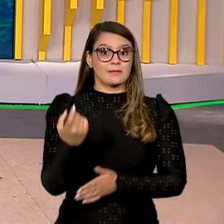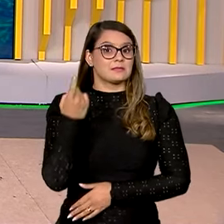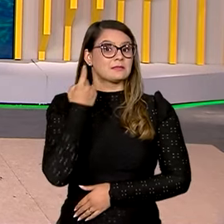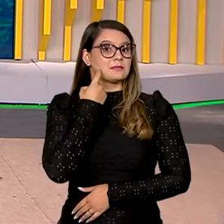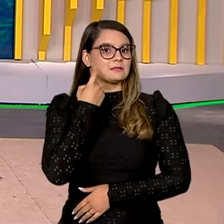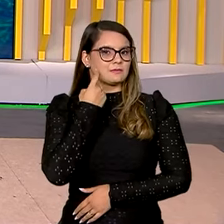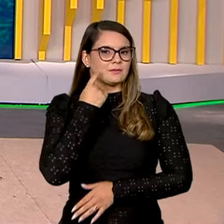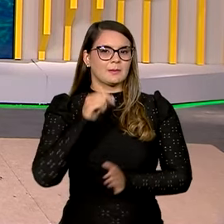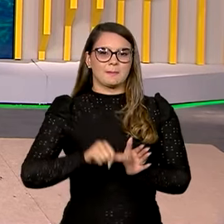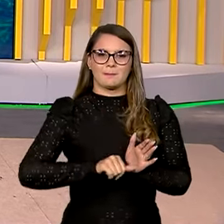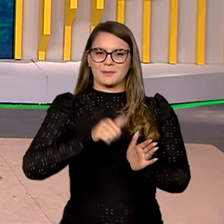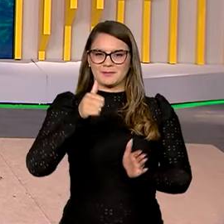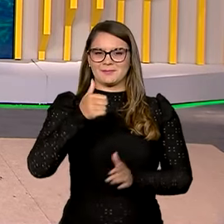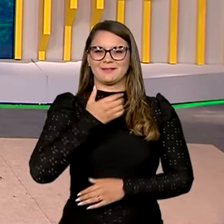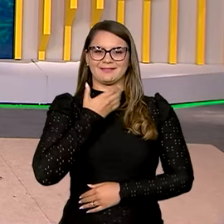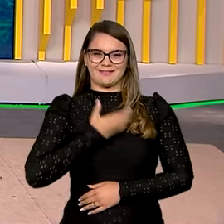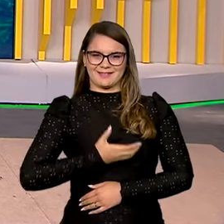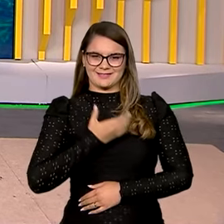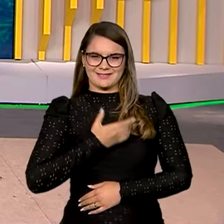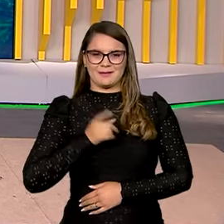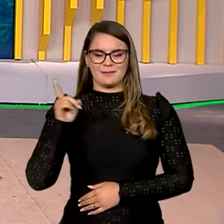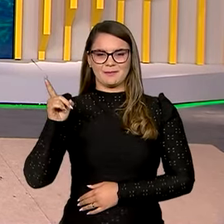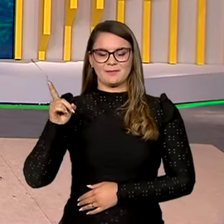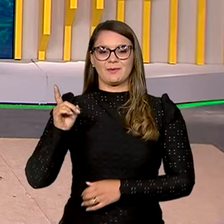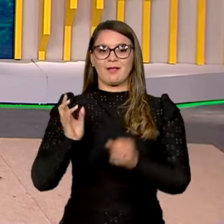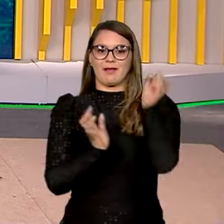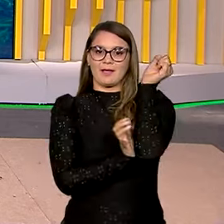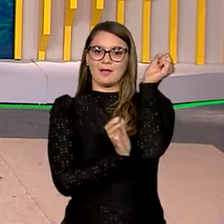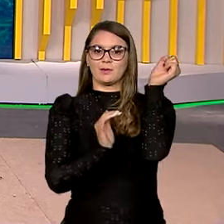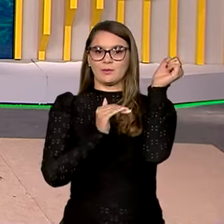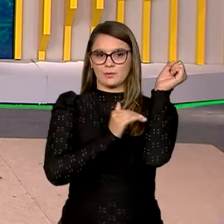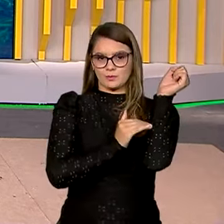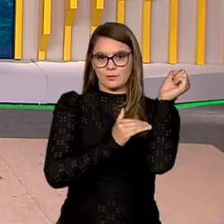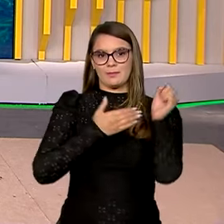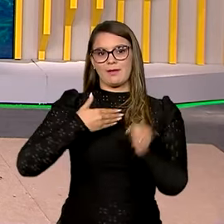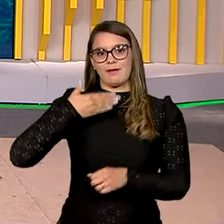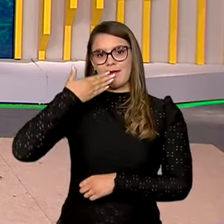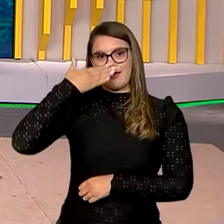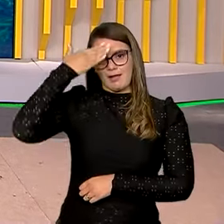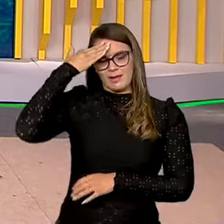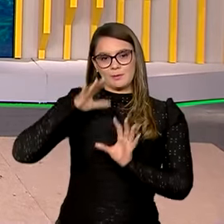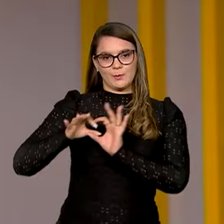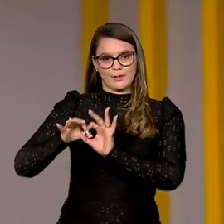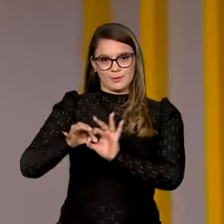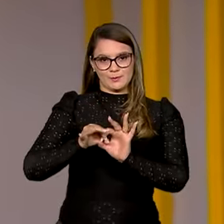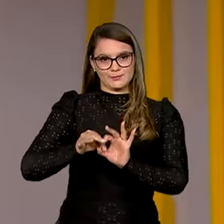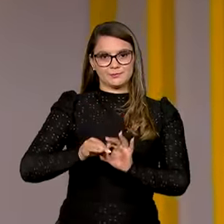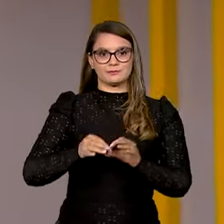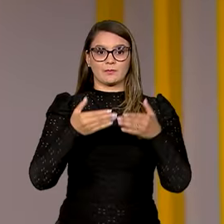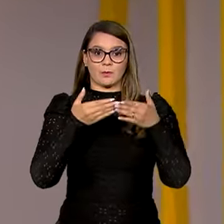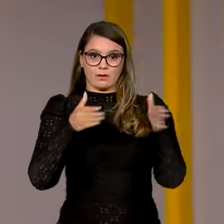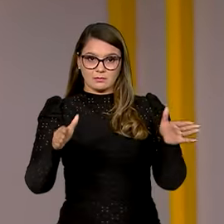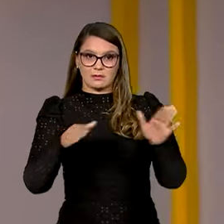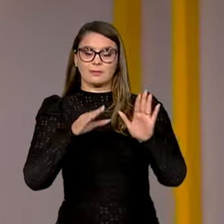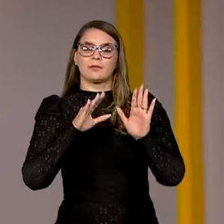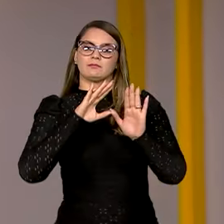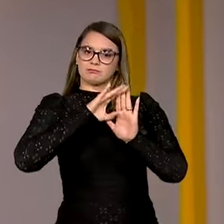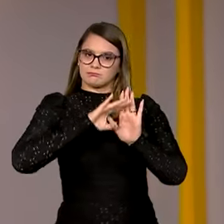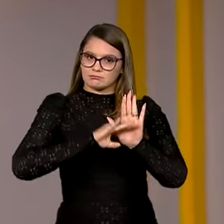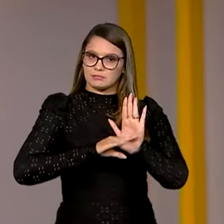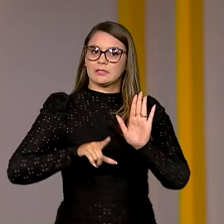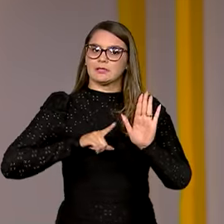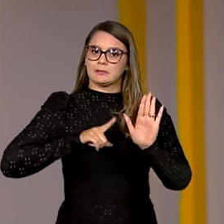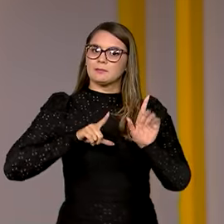nesta sexta-feira, 1º de dezembro, em Dubai, nos Emirados Árabes Unidos. O lançamento do plano também